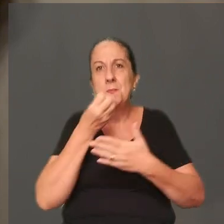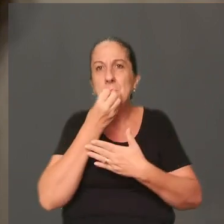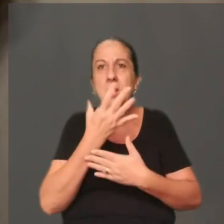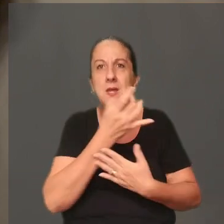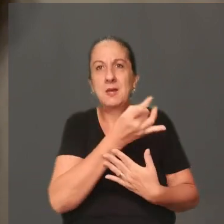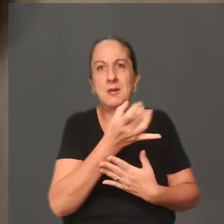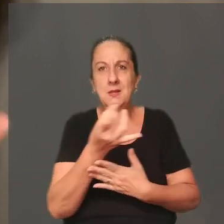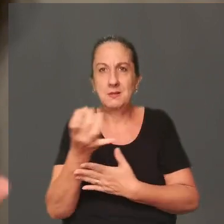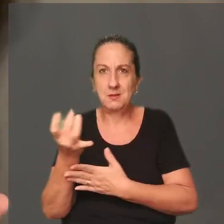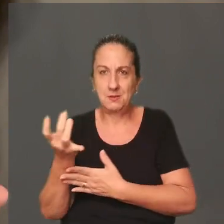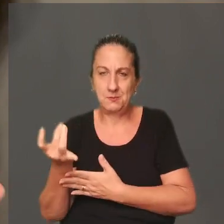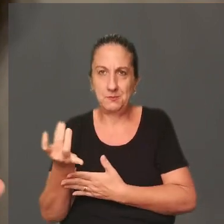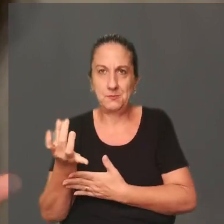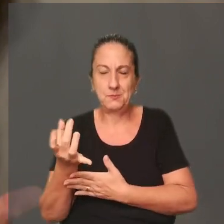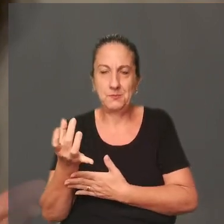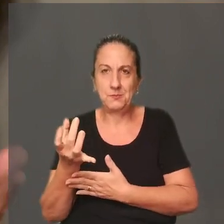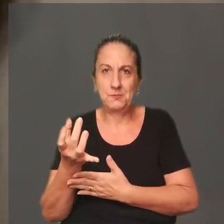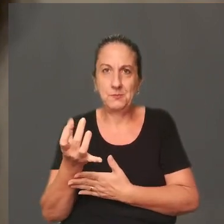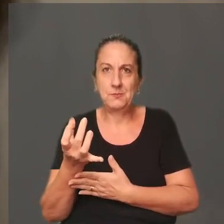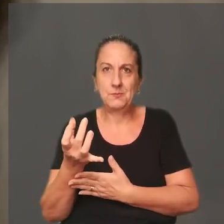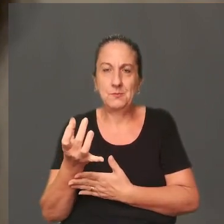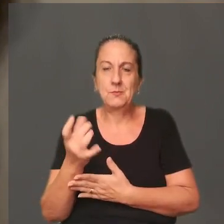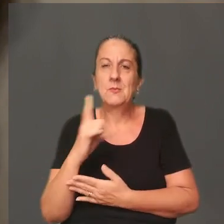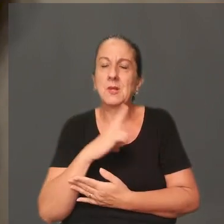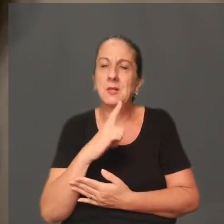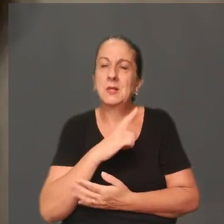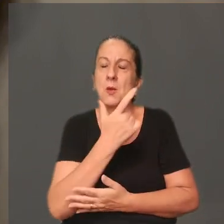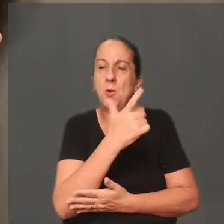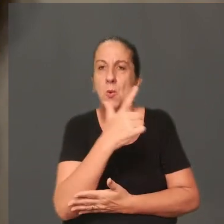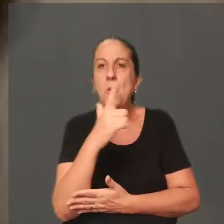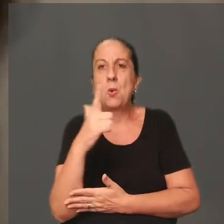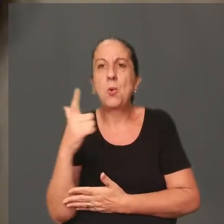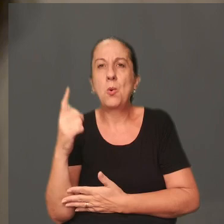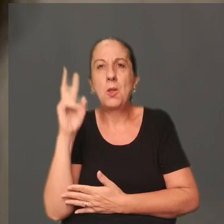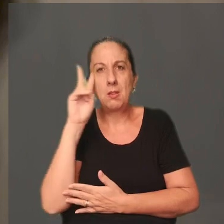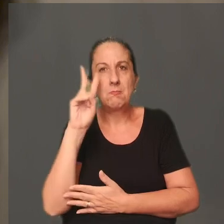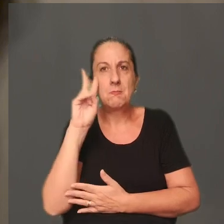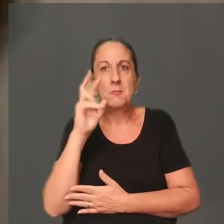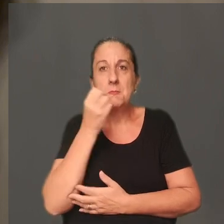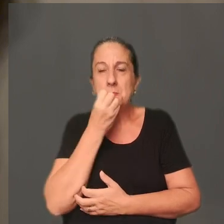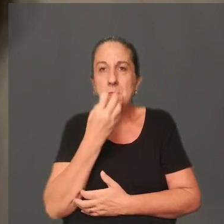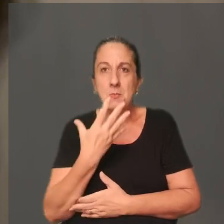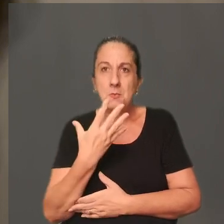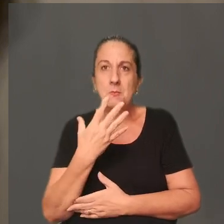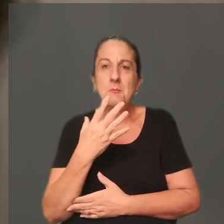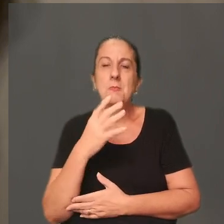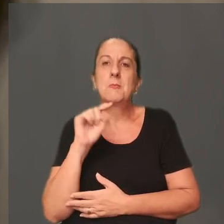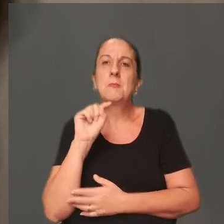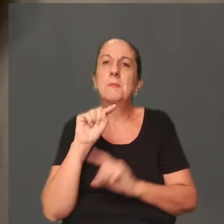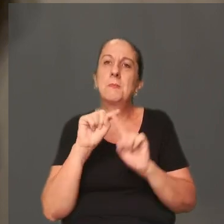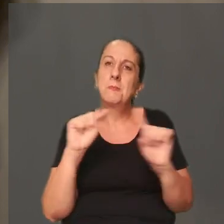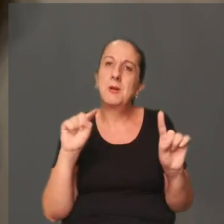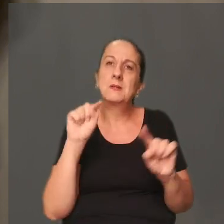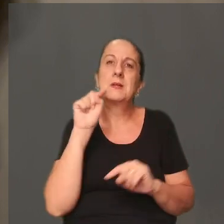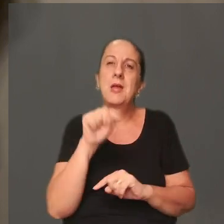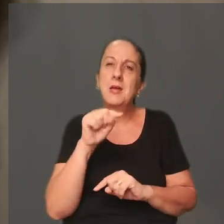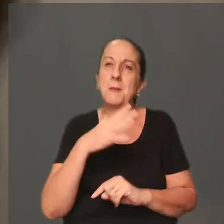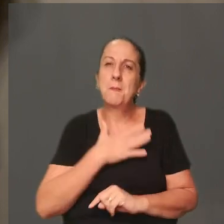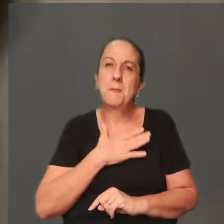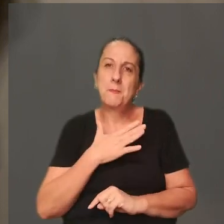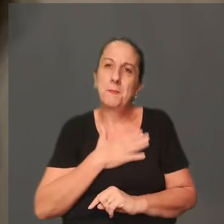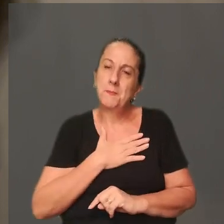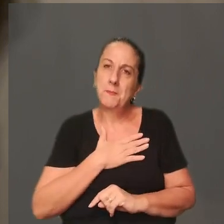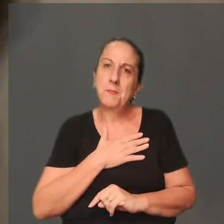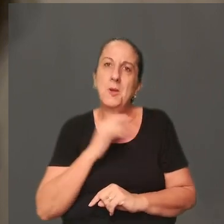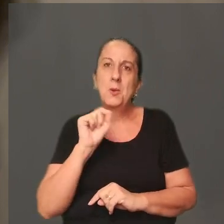querer bem de cada um. Então, tem outras lembranças muito boas, mas essa,